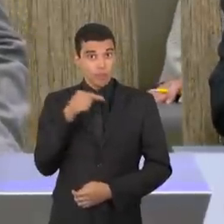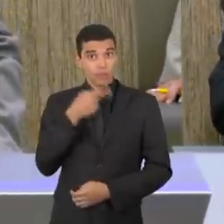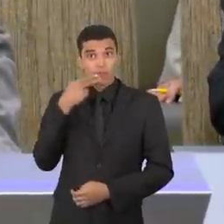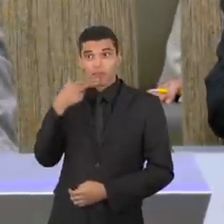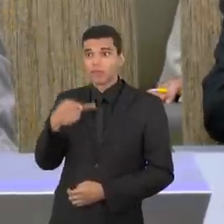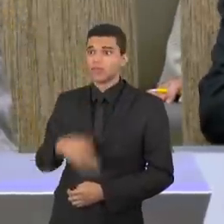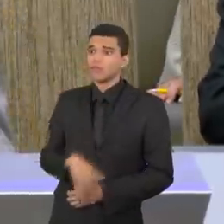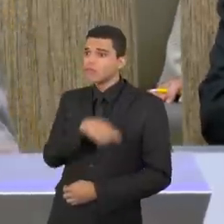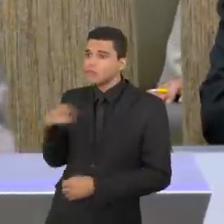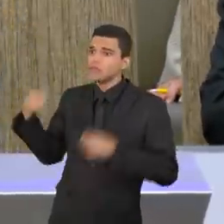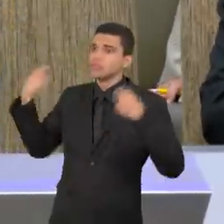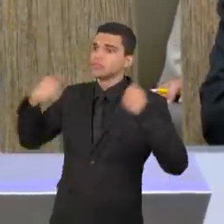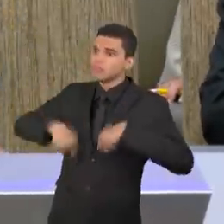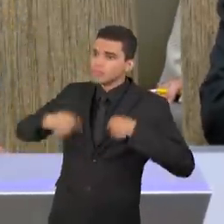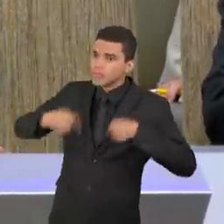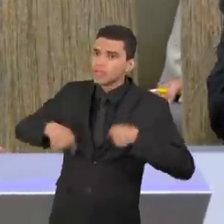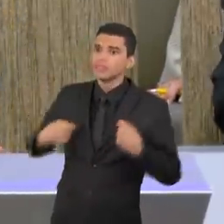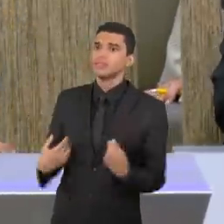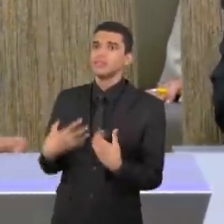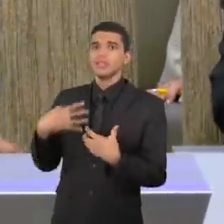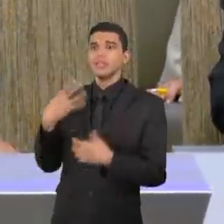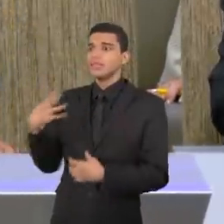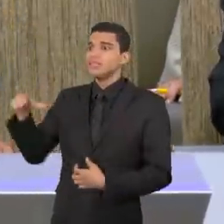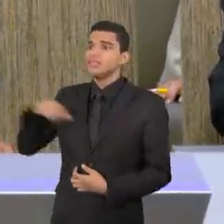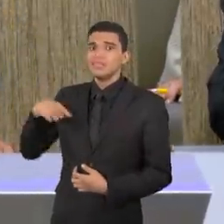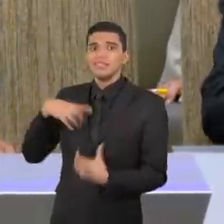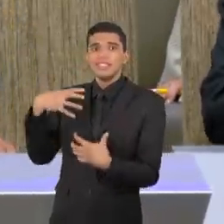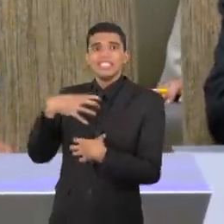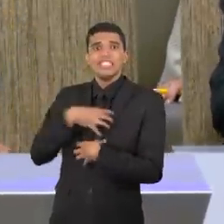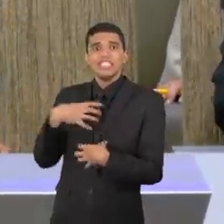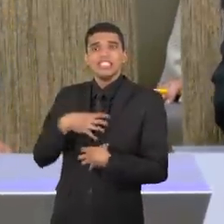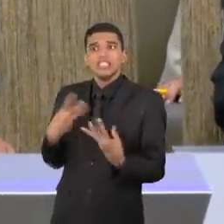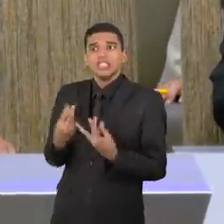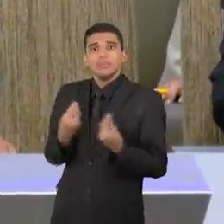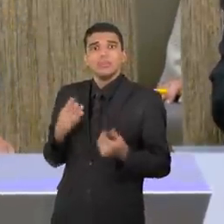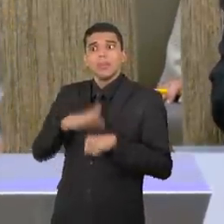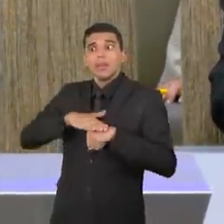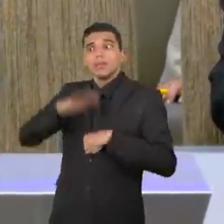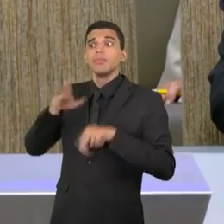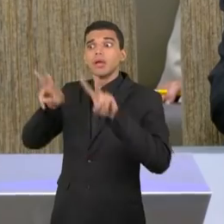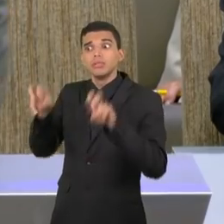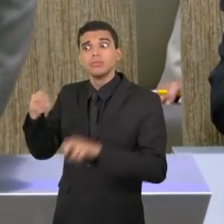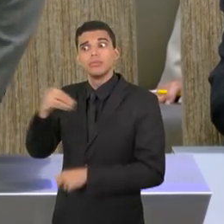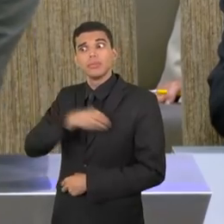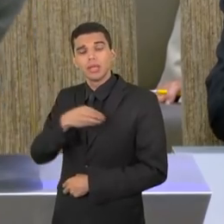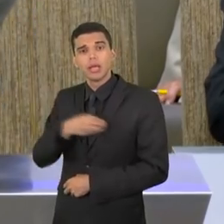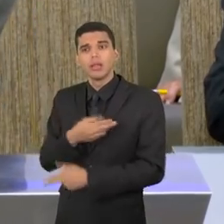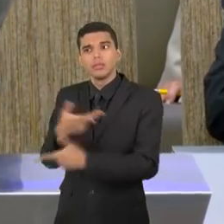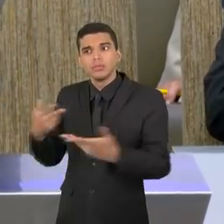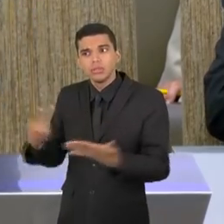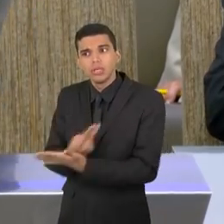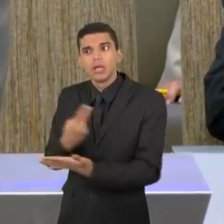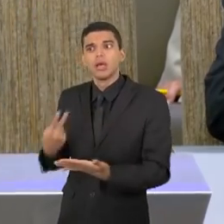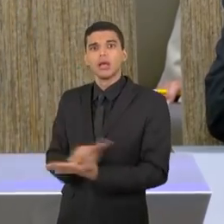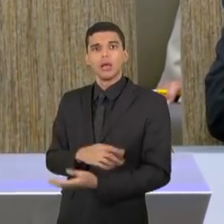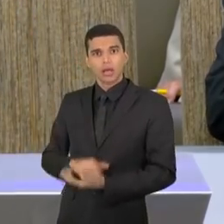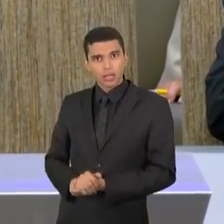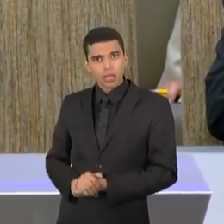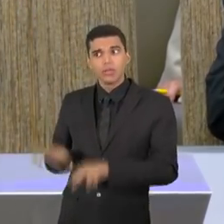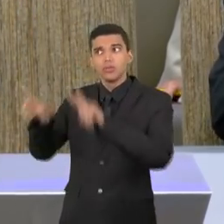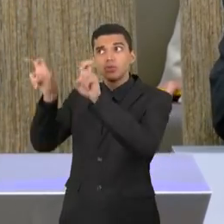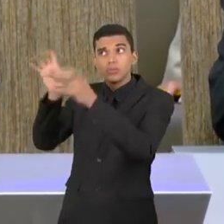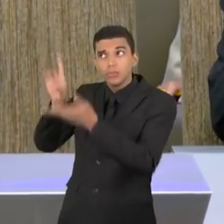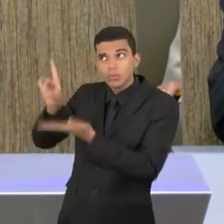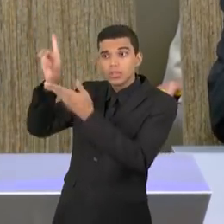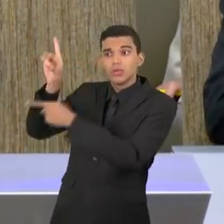ele está falando da insensibilidade daquele povo com relação às coisas espirituais, com